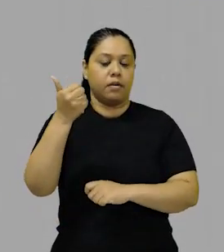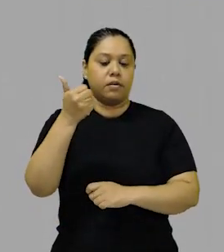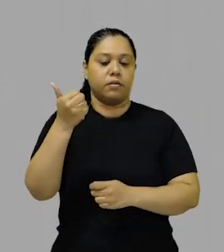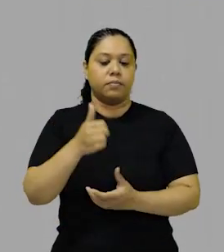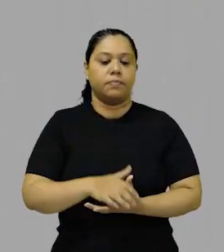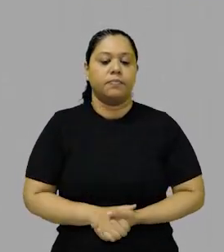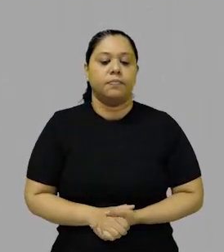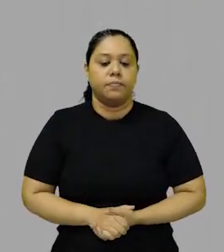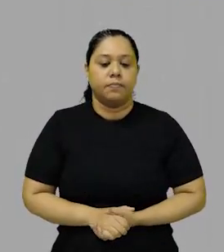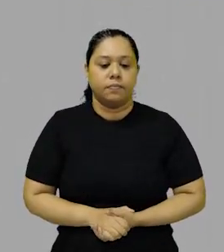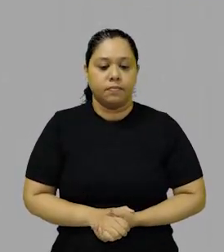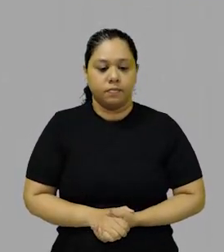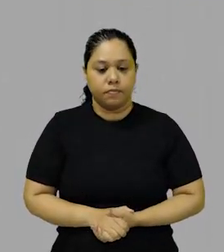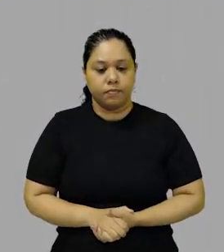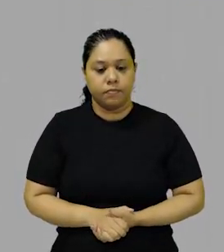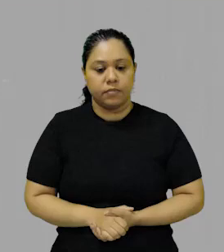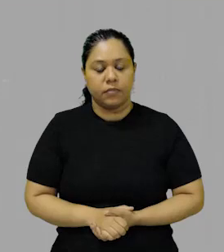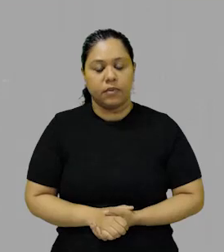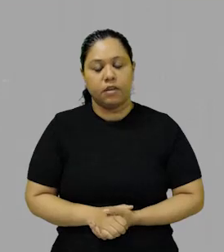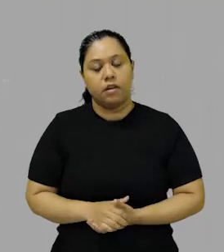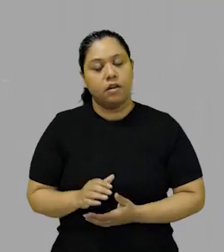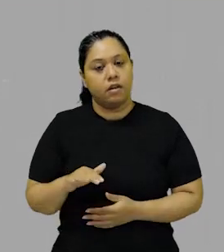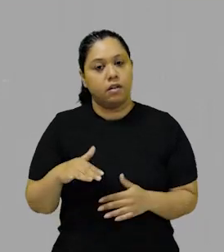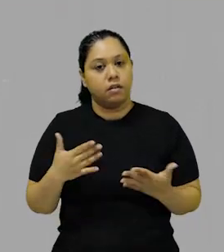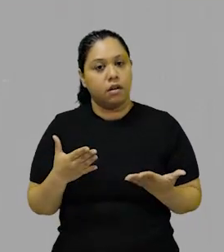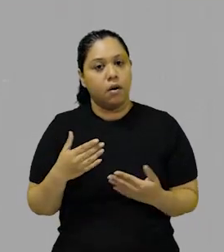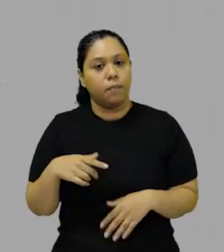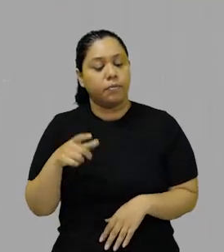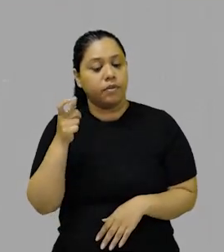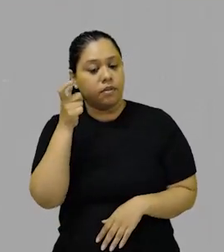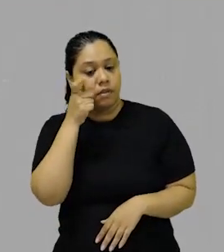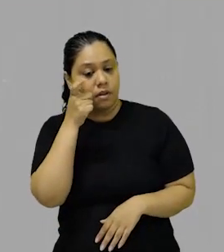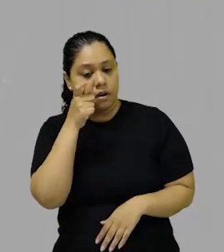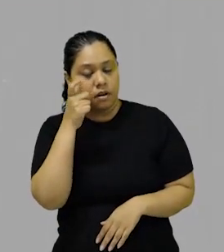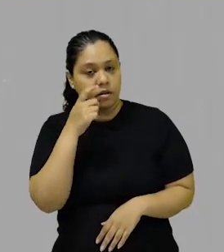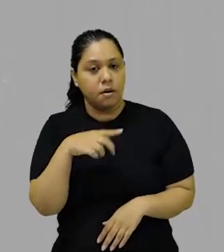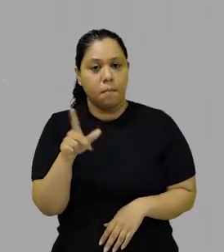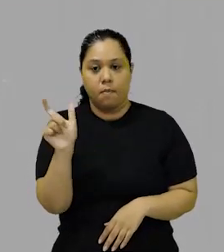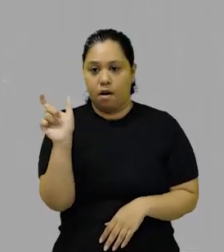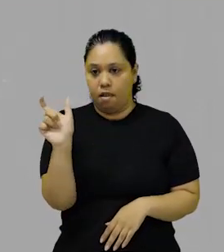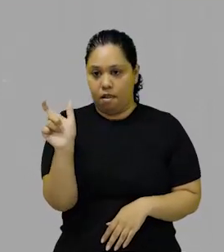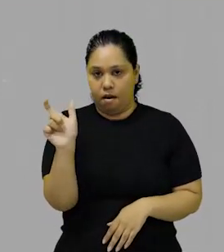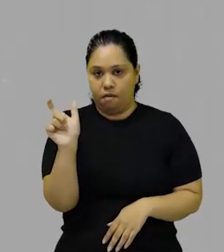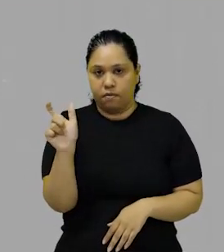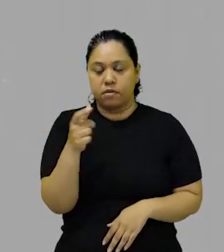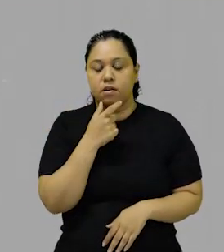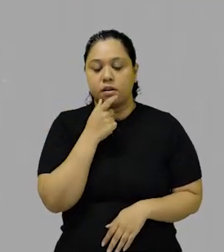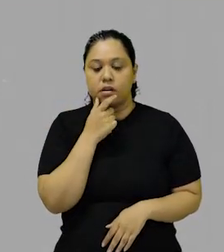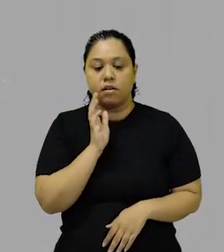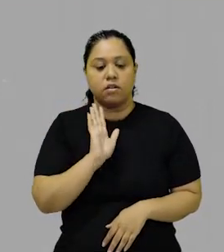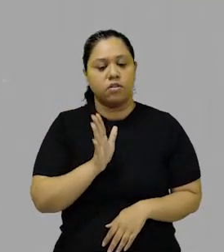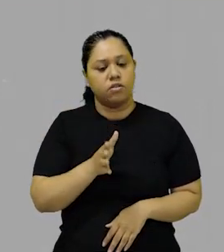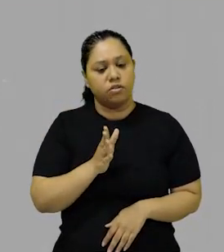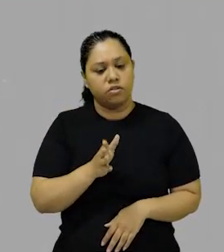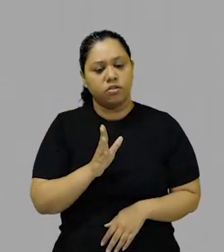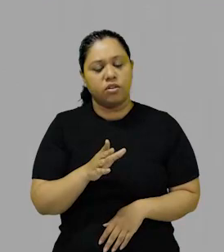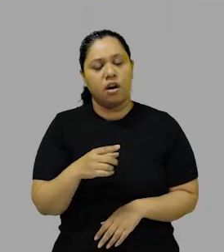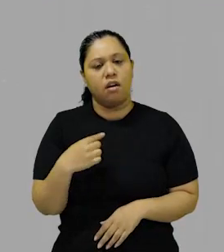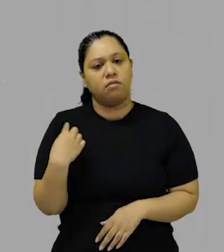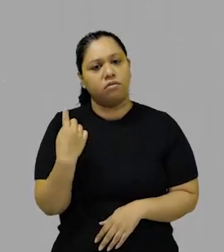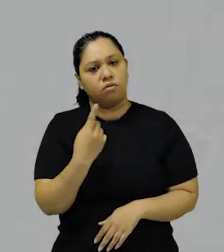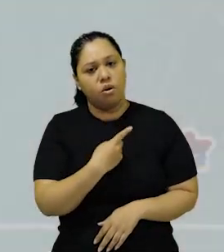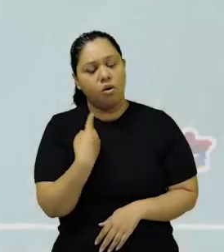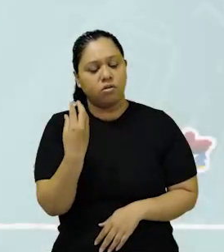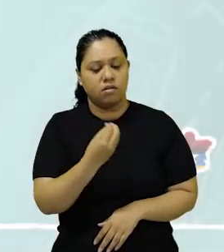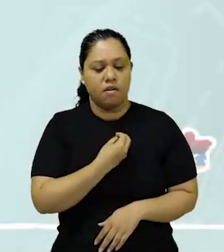da largada. Então, é interessante que você observa palavras do inglês que já fazem parte do nosso contexto, que